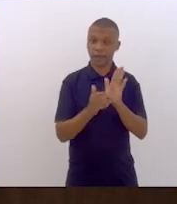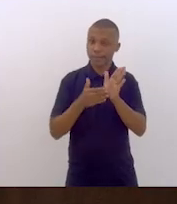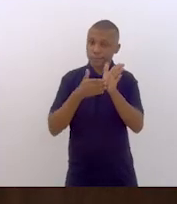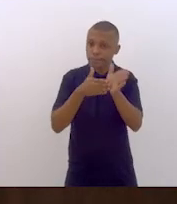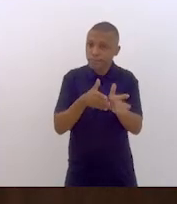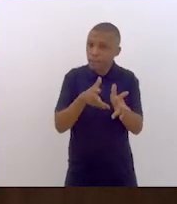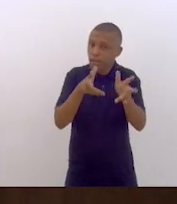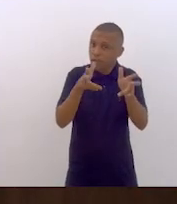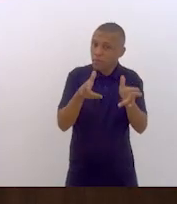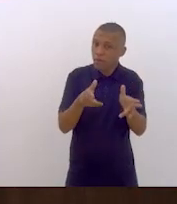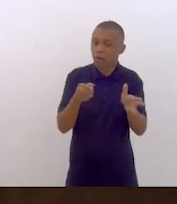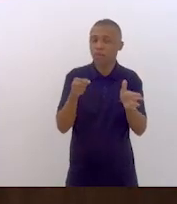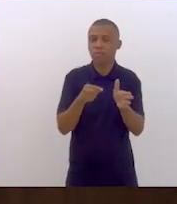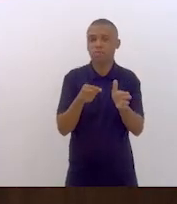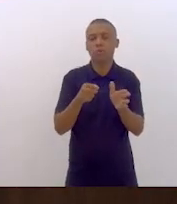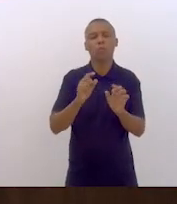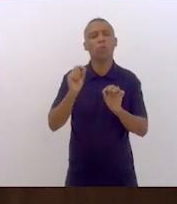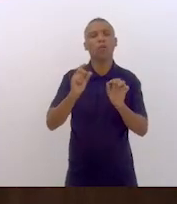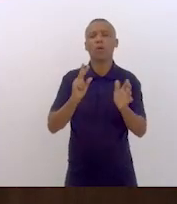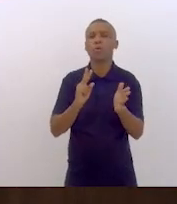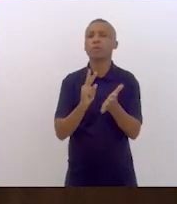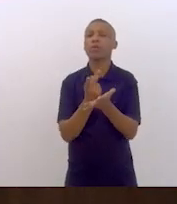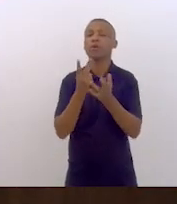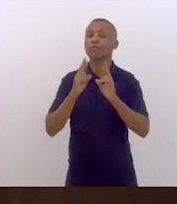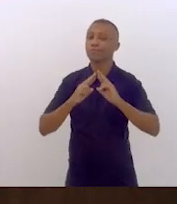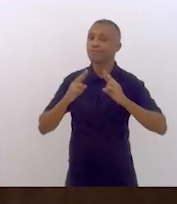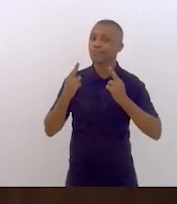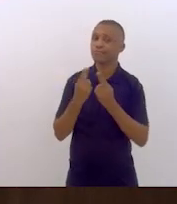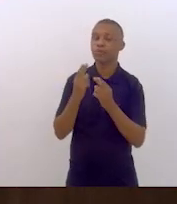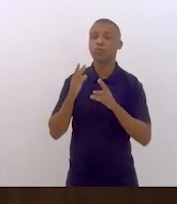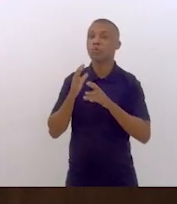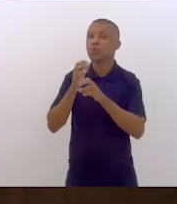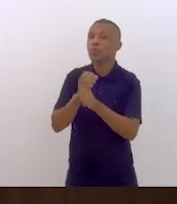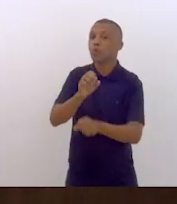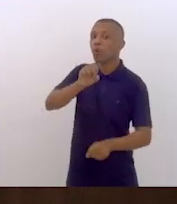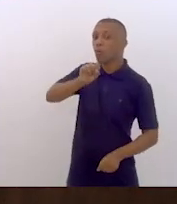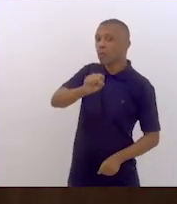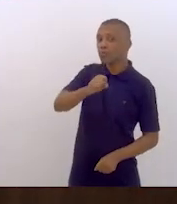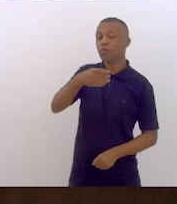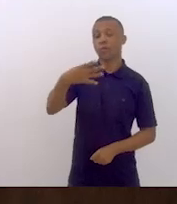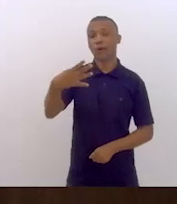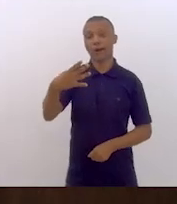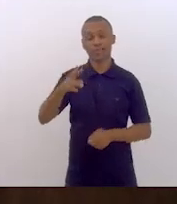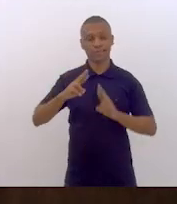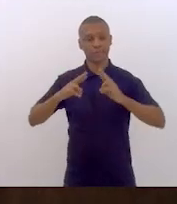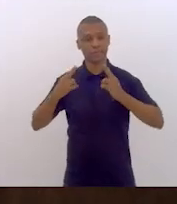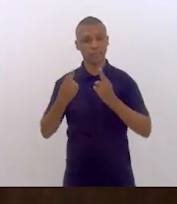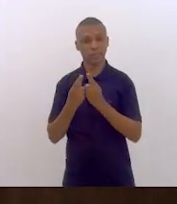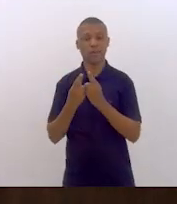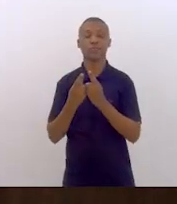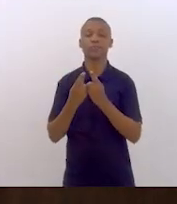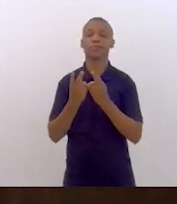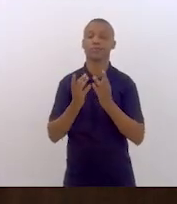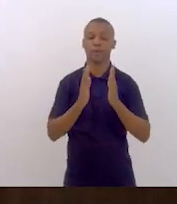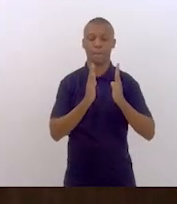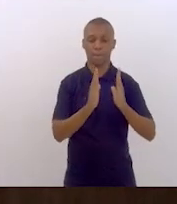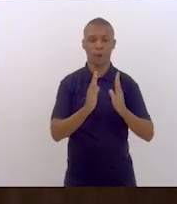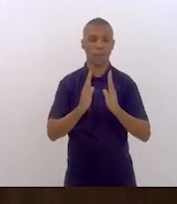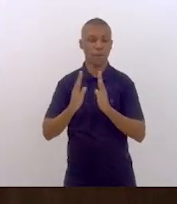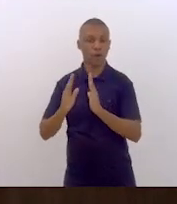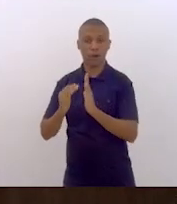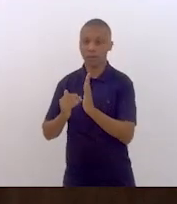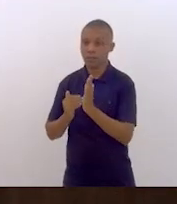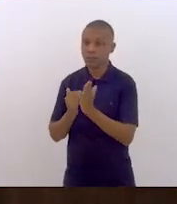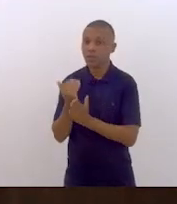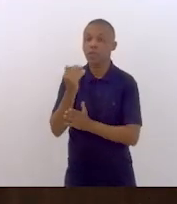exatidão o ocorrido na octagésima quarta seção ordinária que é